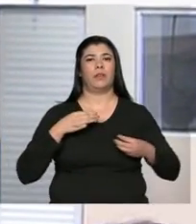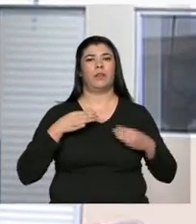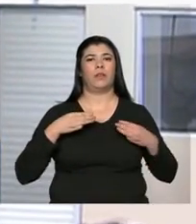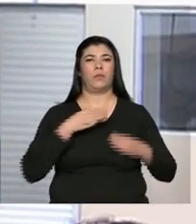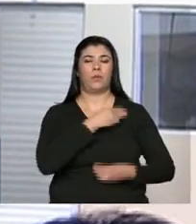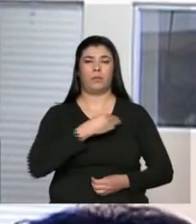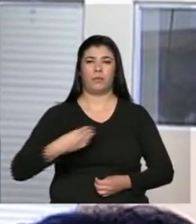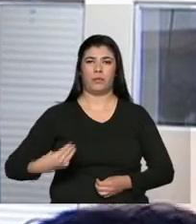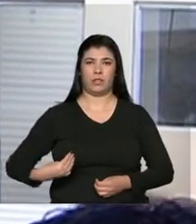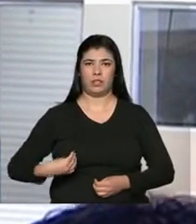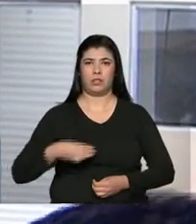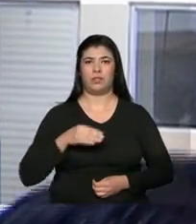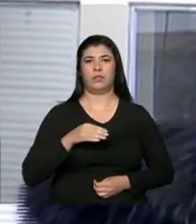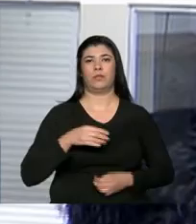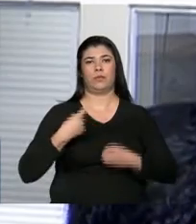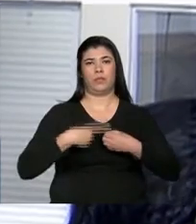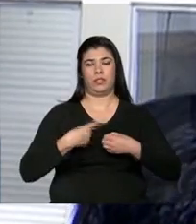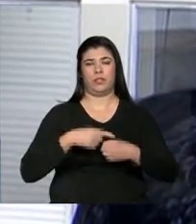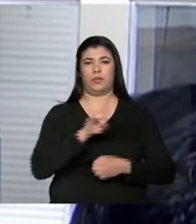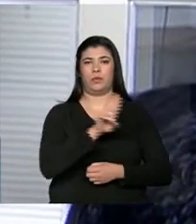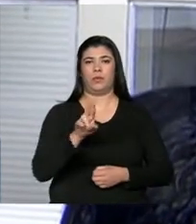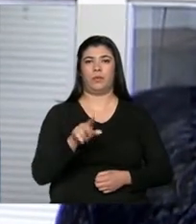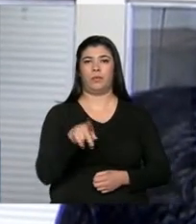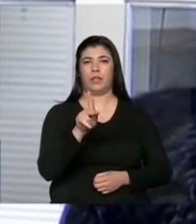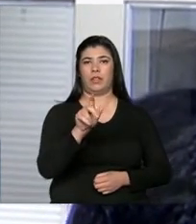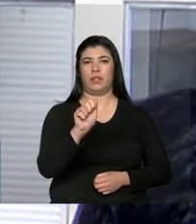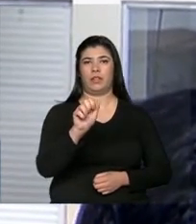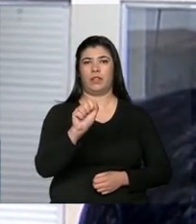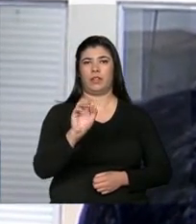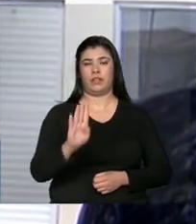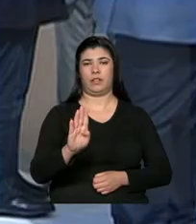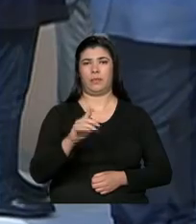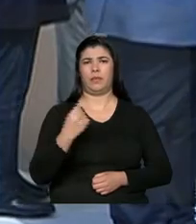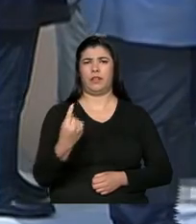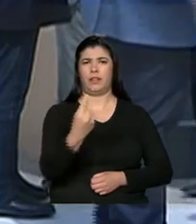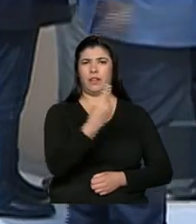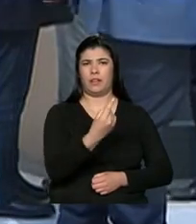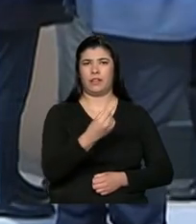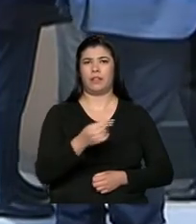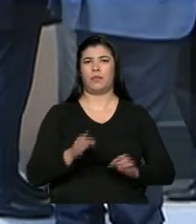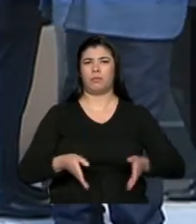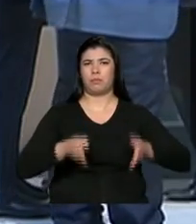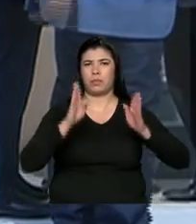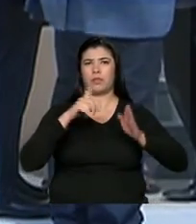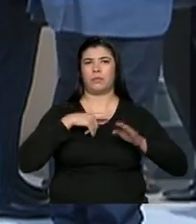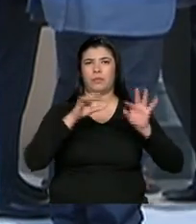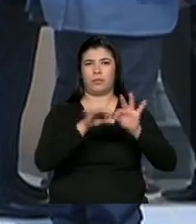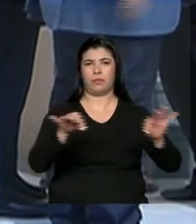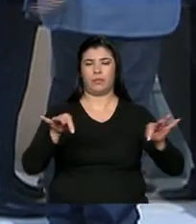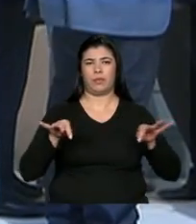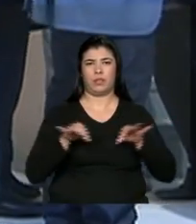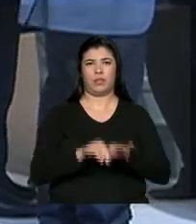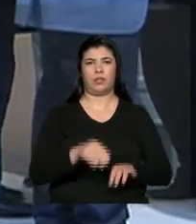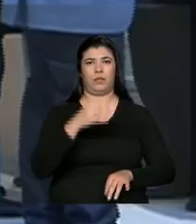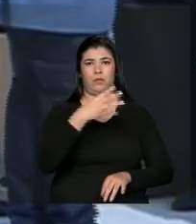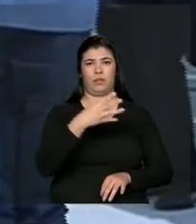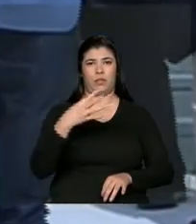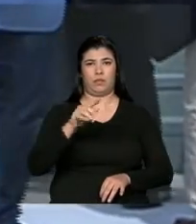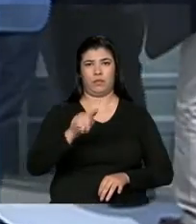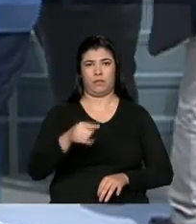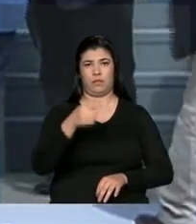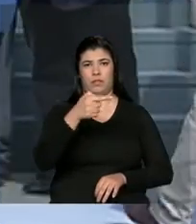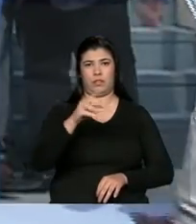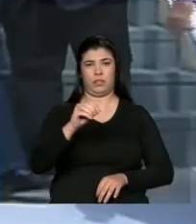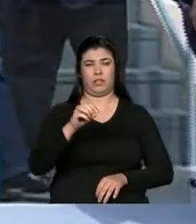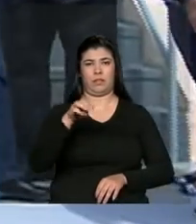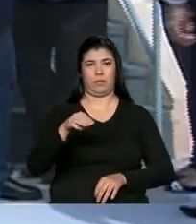gilberto kassab cada unidade tem área privativa de 44,70 metros